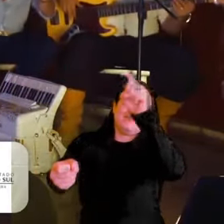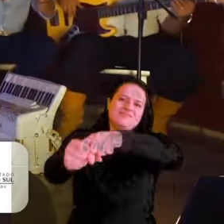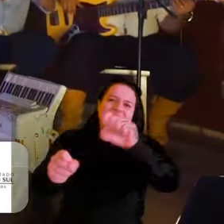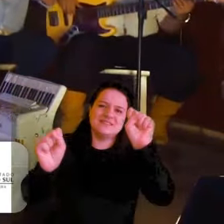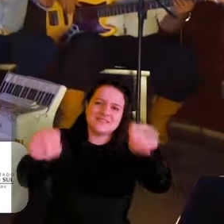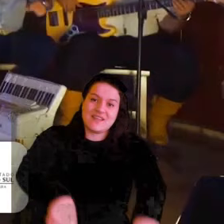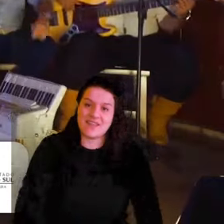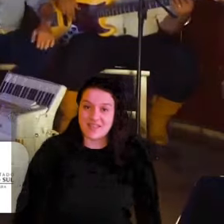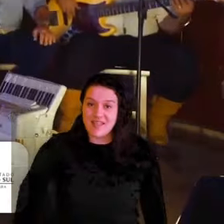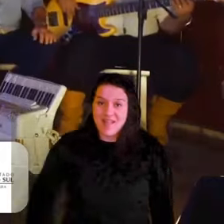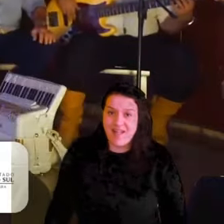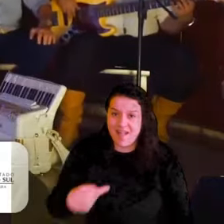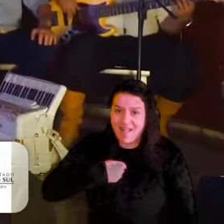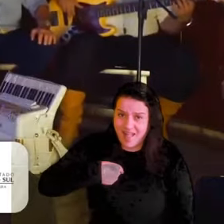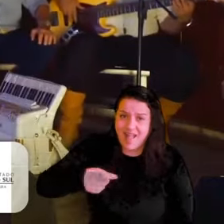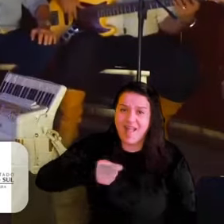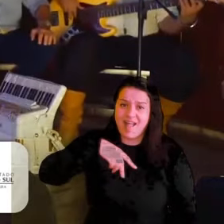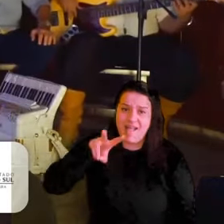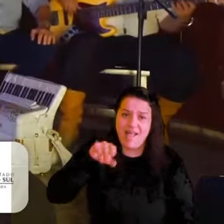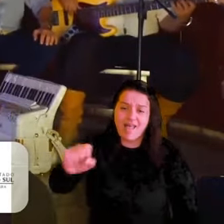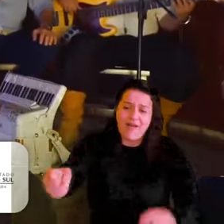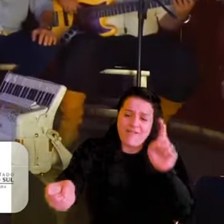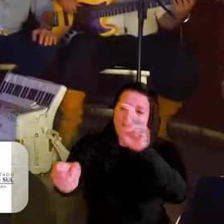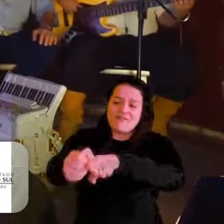Eu ainda volto lá,